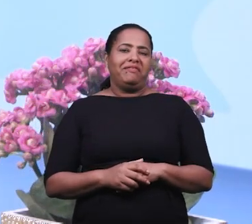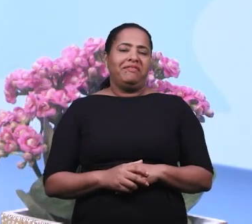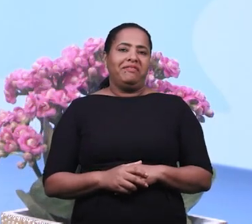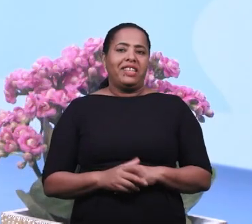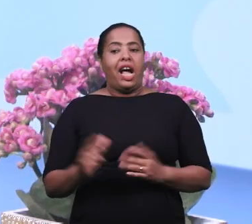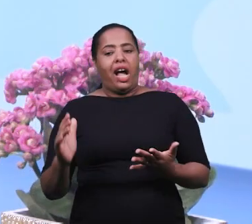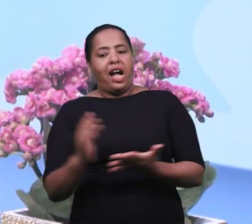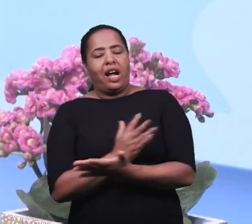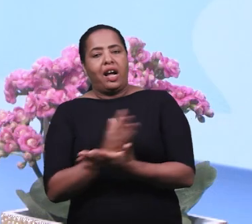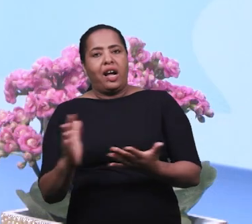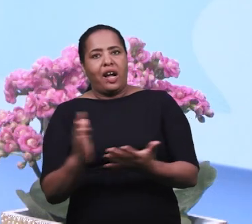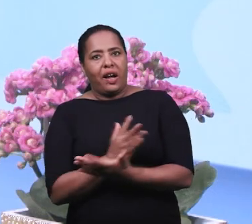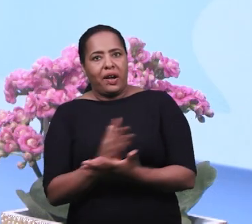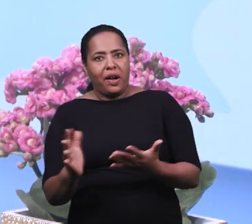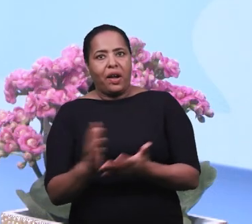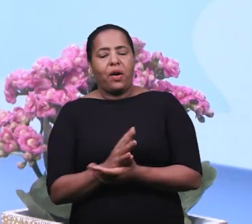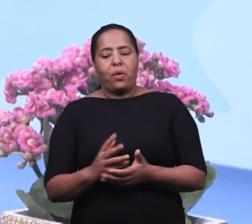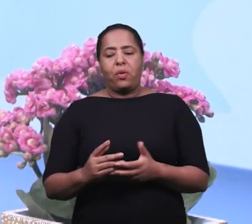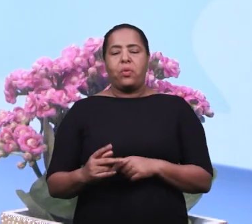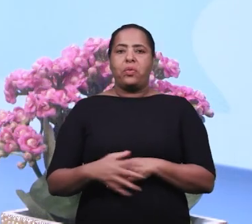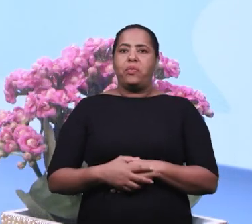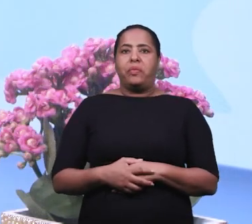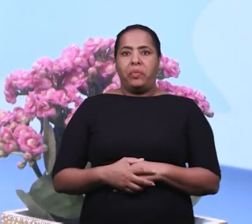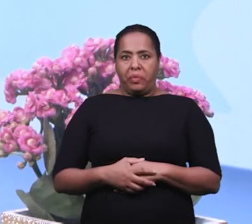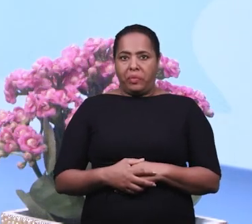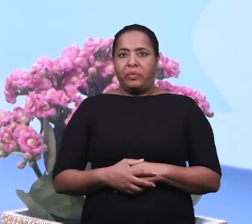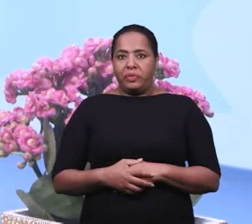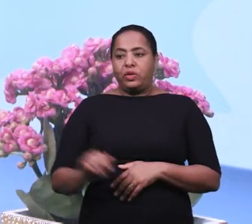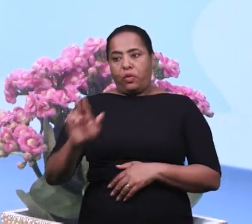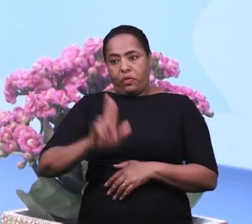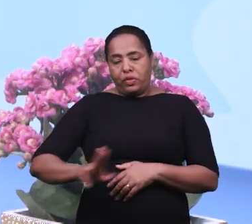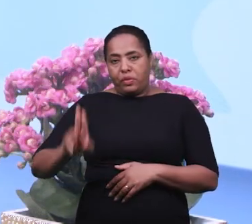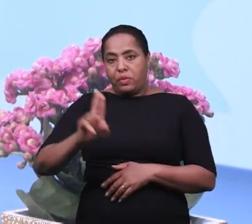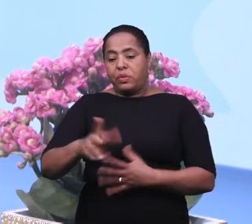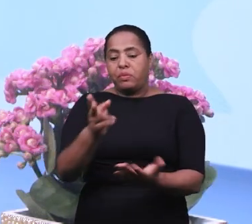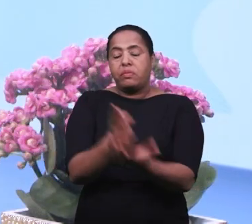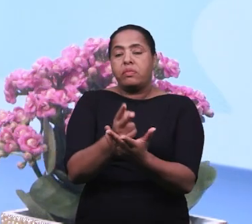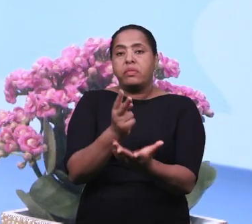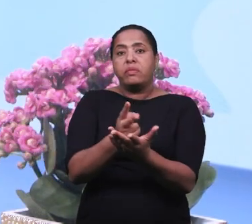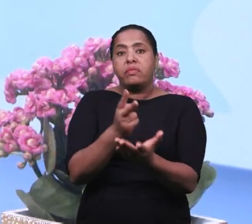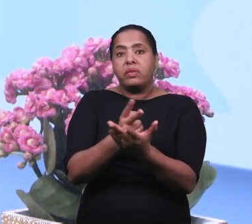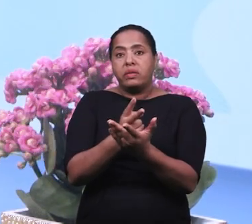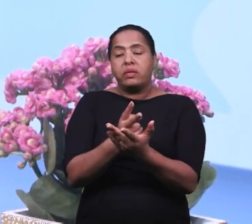menos alguns regimes aderiram, até mesmo para manter